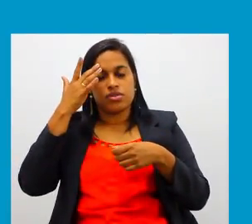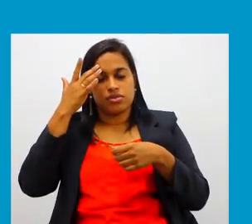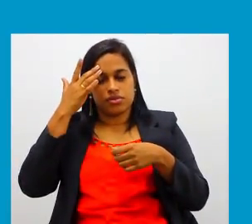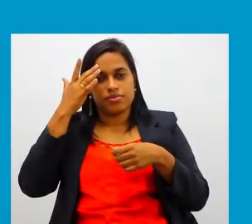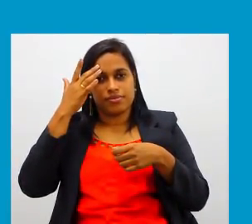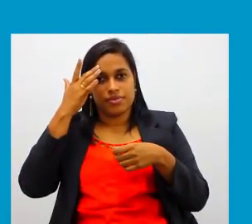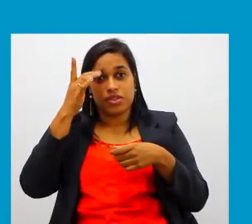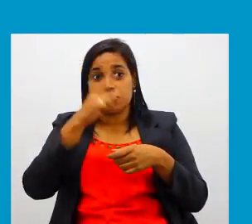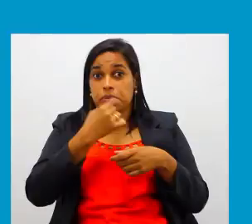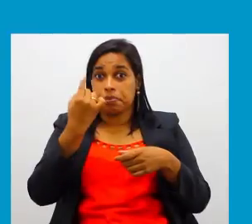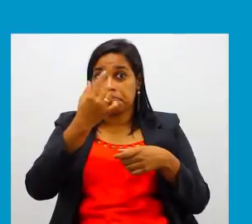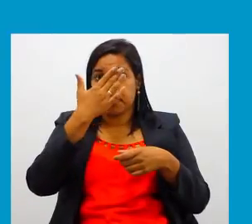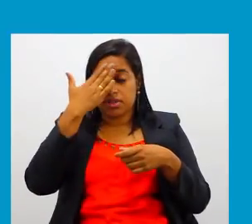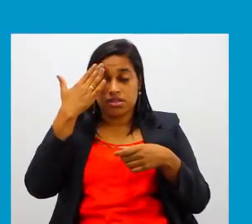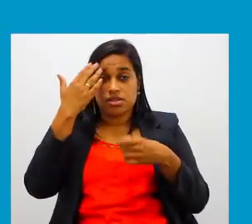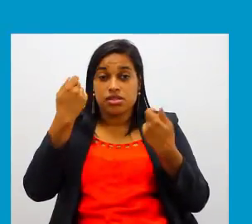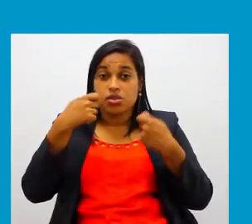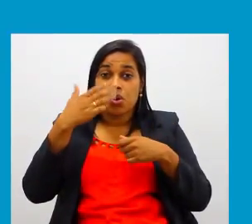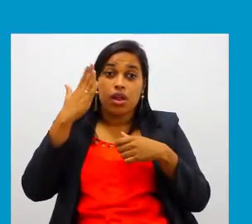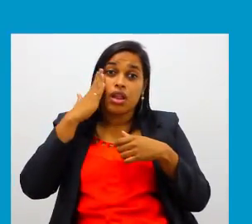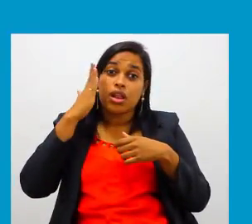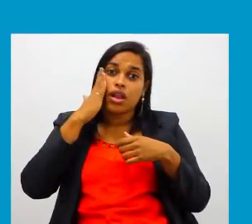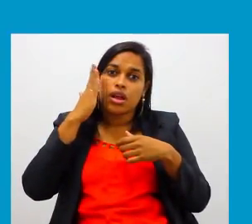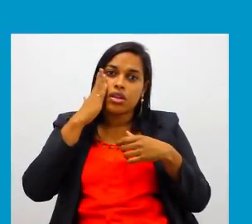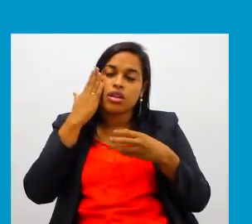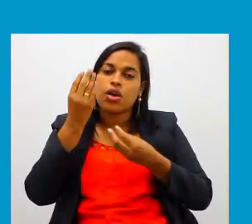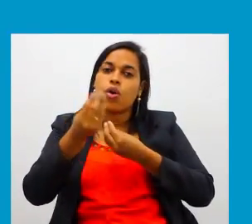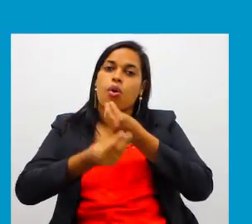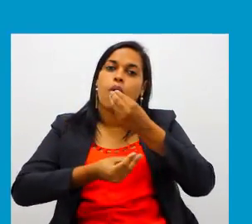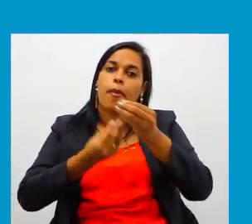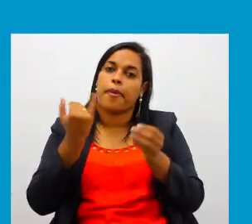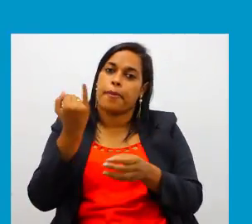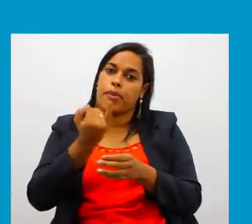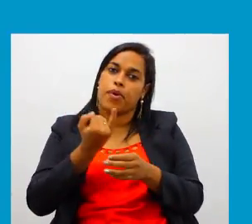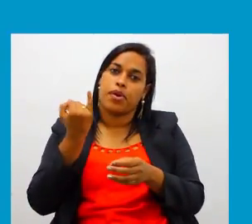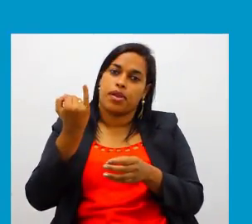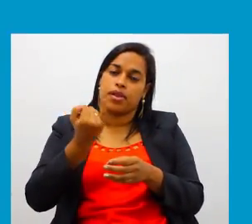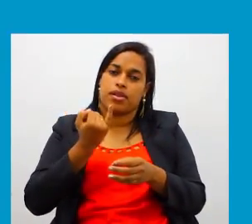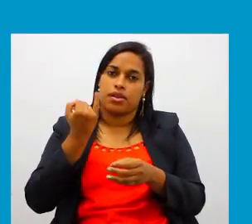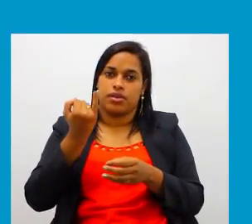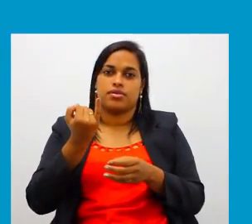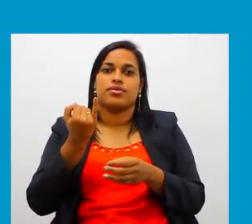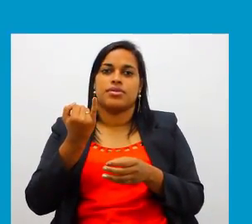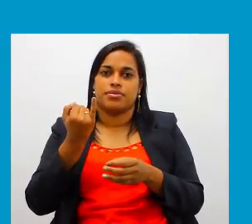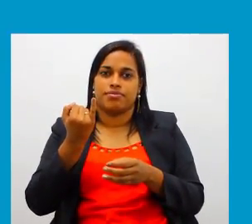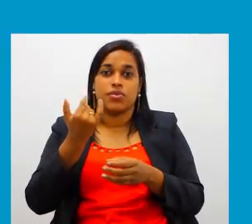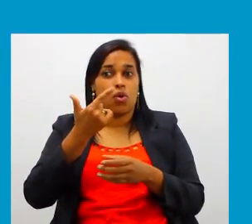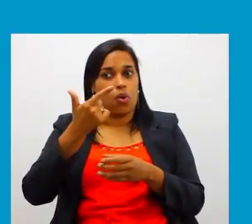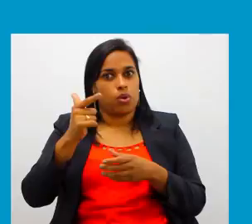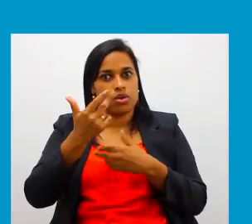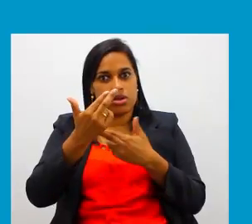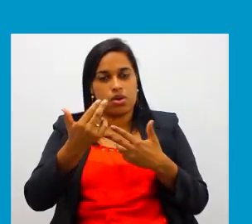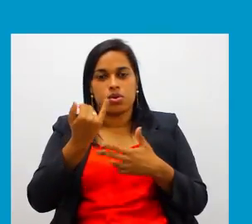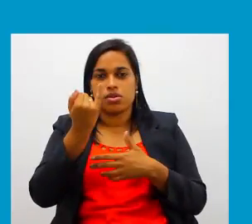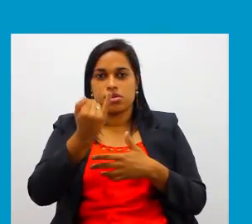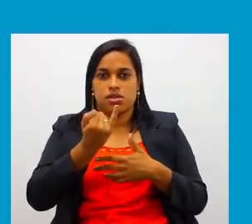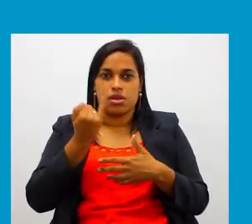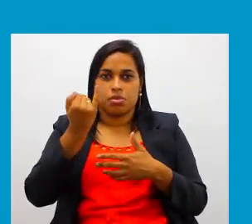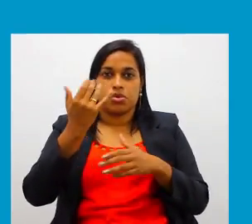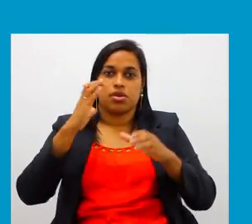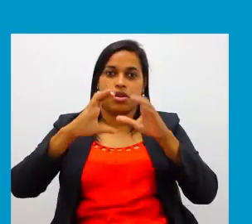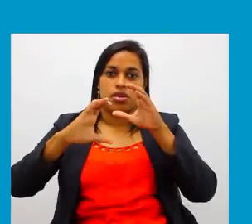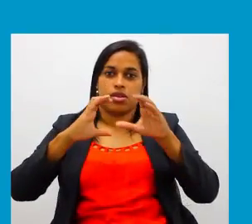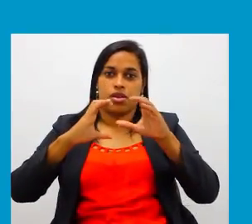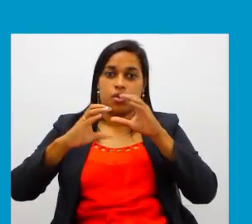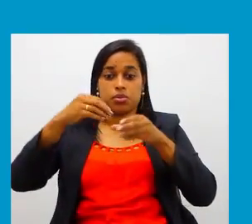consenso, que as pessoas entendam que aquilo é importante e aí, em consenso, façam aquilo que precisam fazer. Outra coisa importante é que